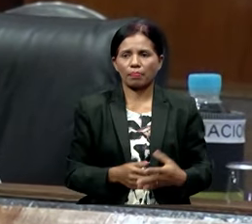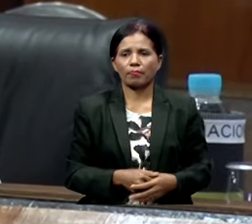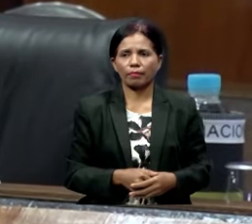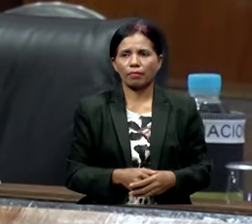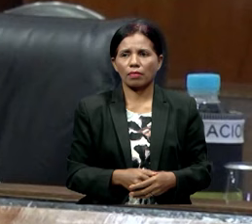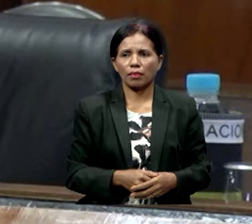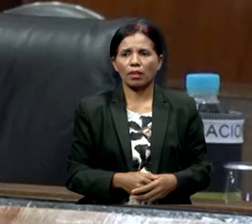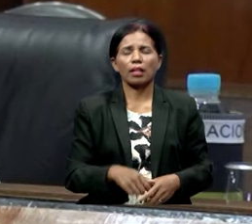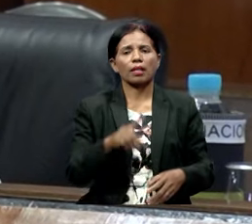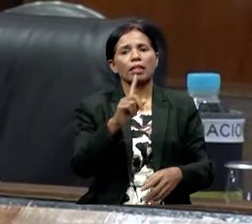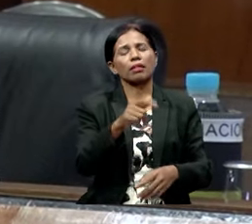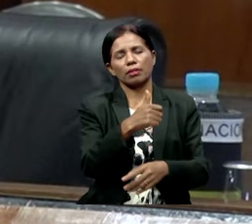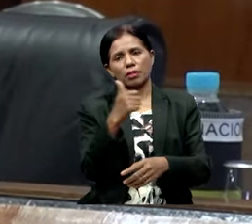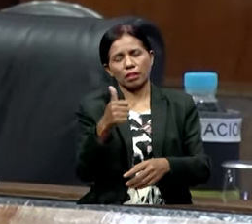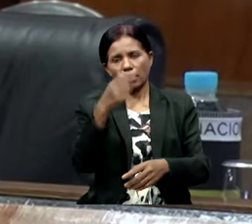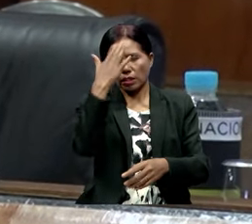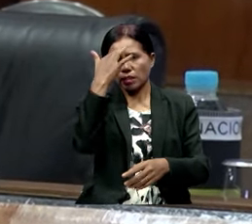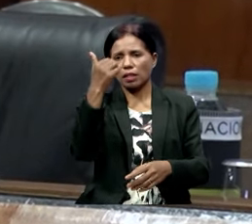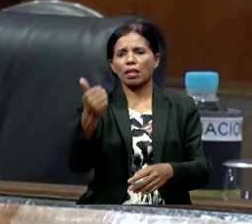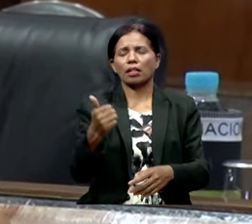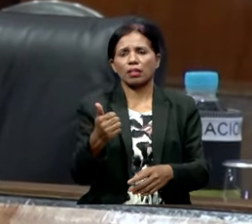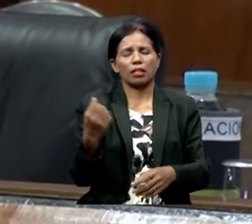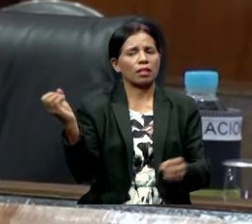E de ser lutar, também saída uma